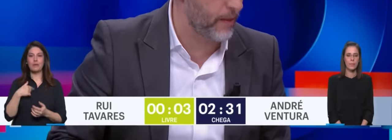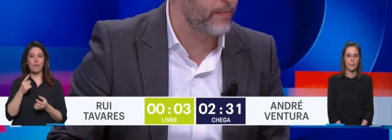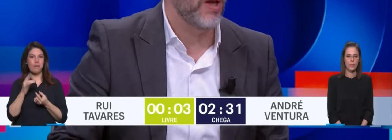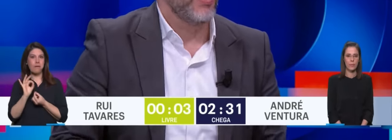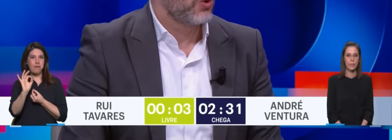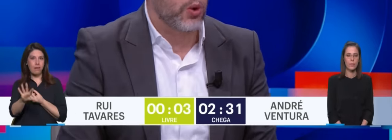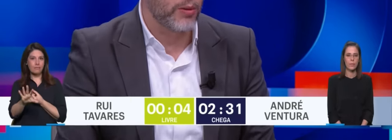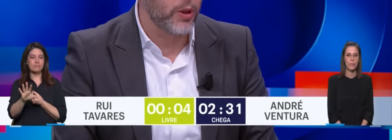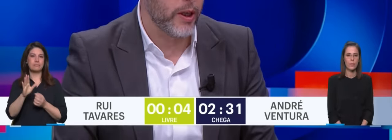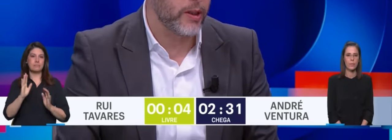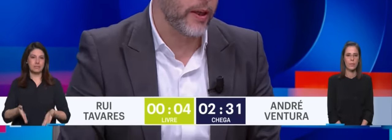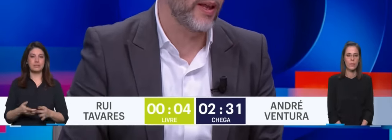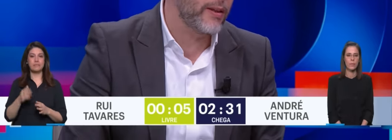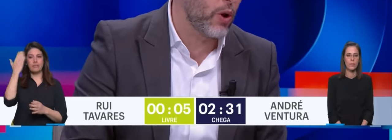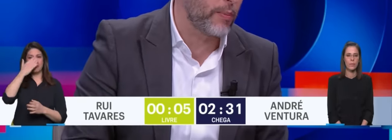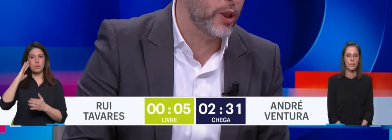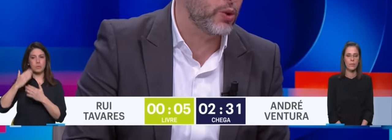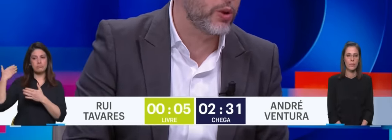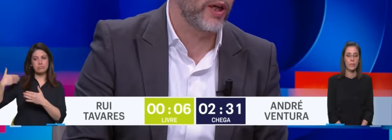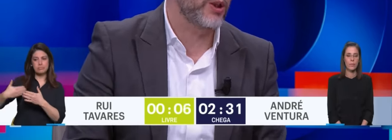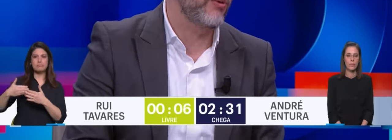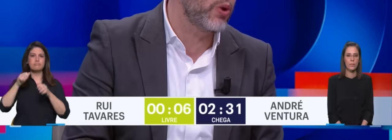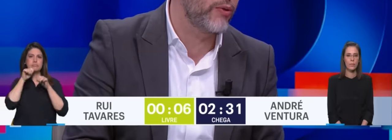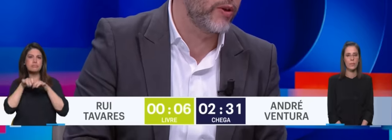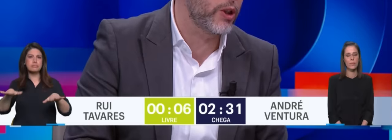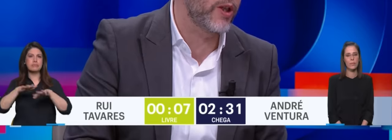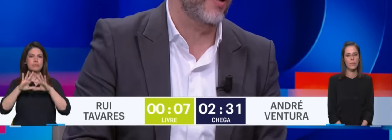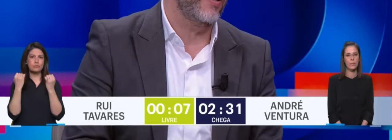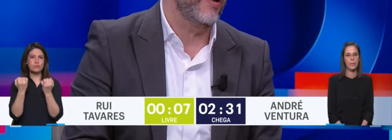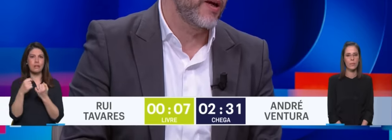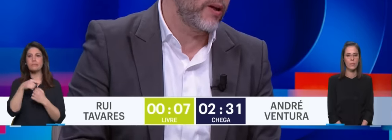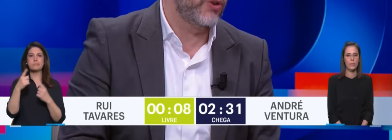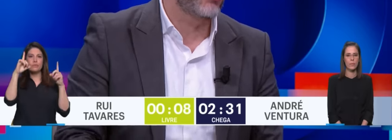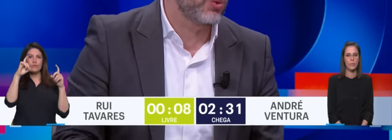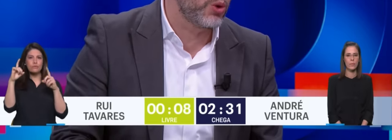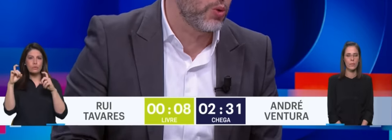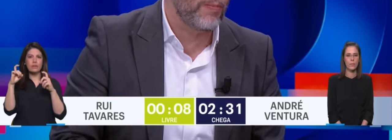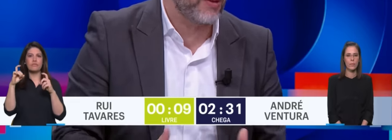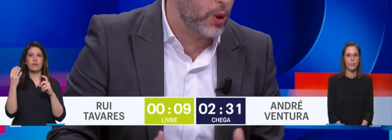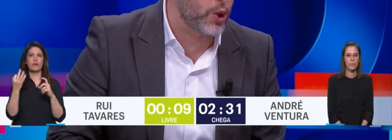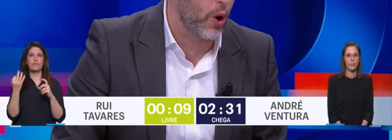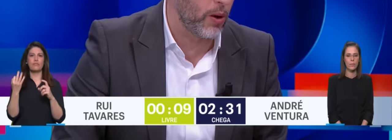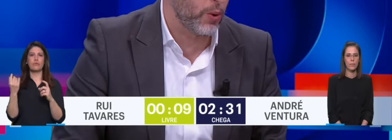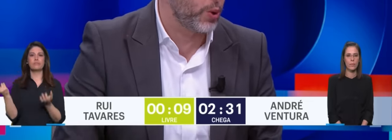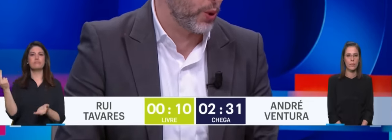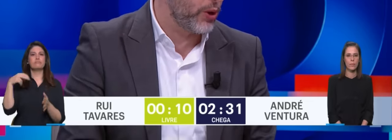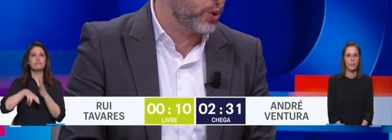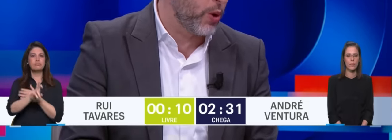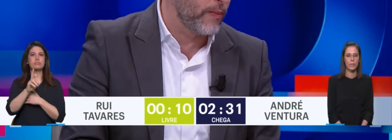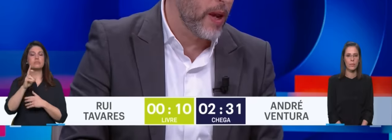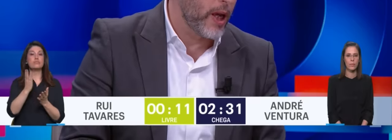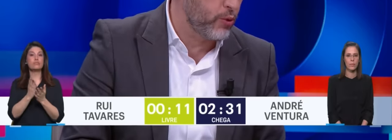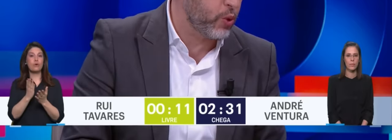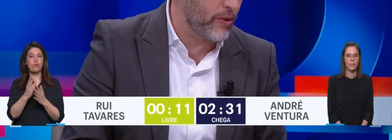prévia nos últimos dias tem andado a circular pelas redes sociais fotografias de alguém que se introduziu no pátio da escola onde os meus filhos